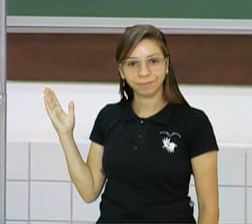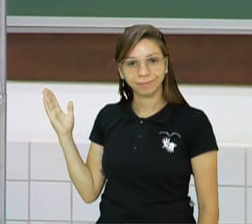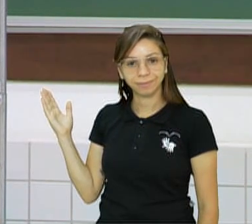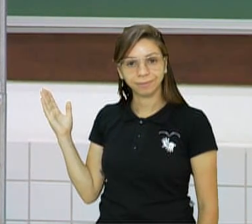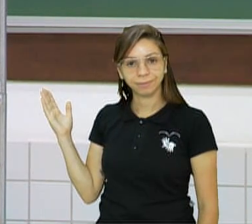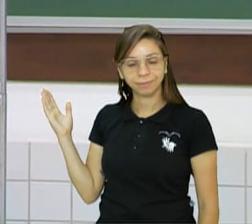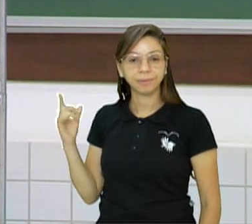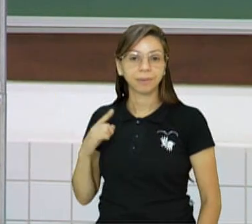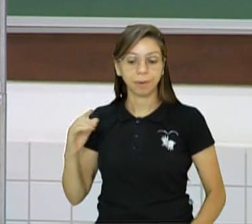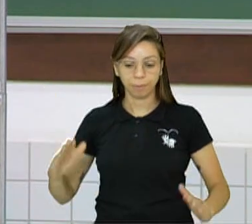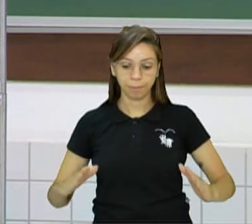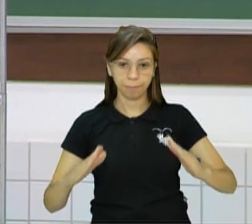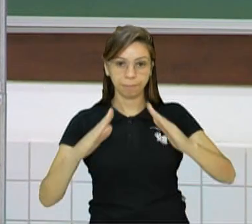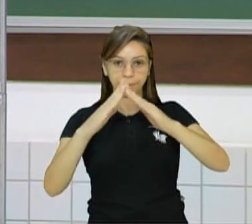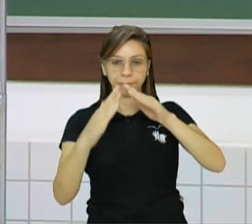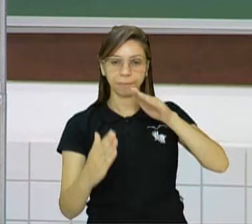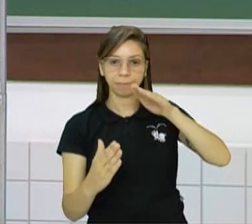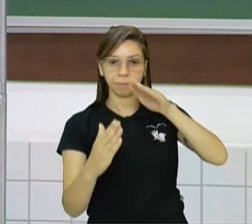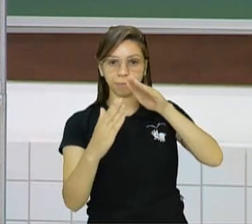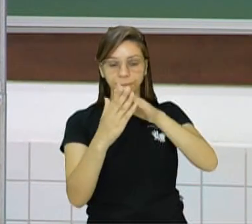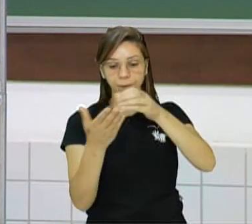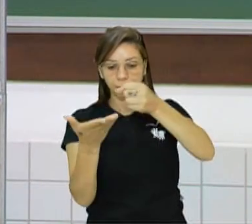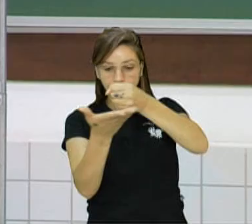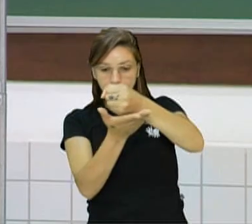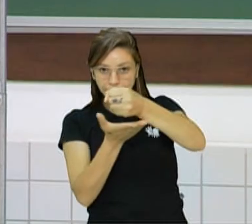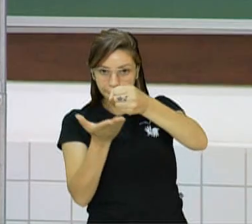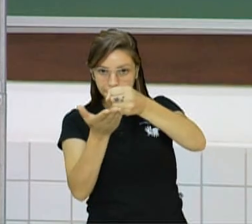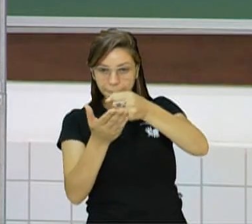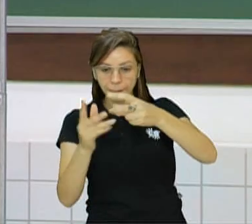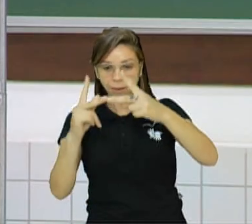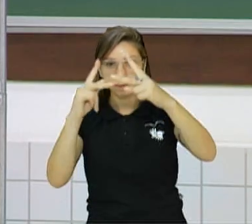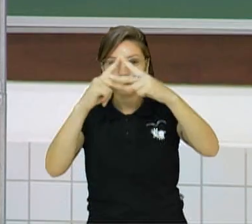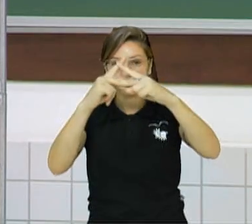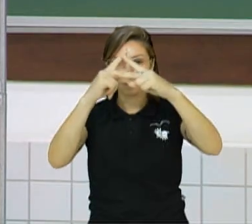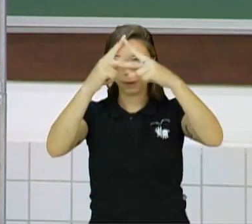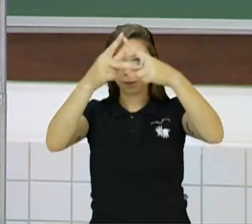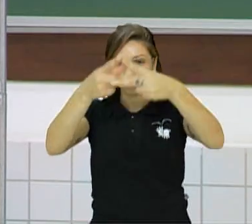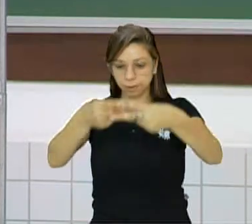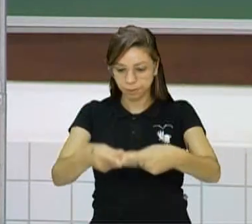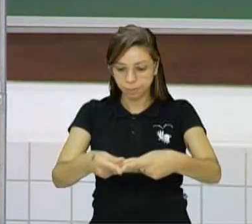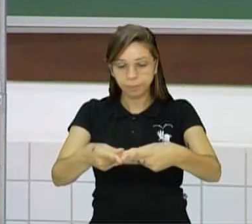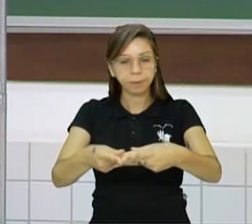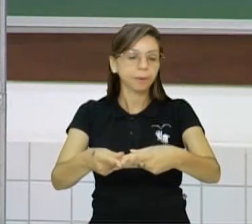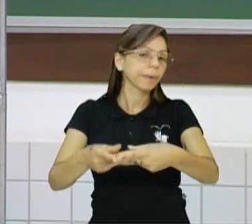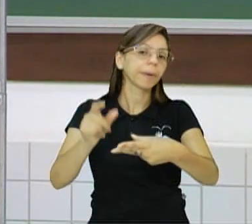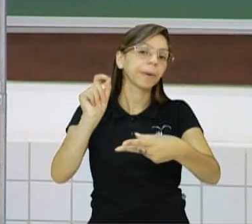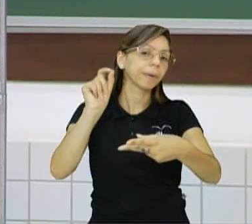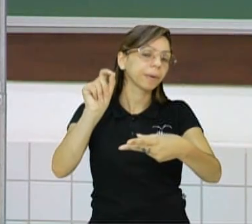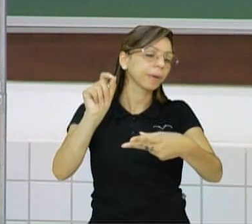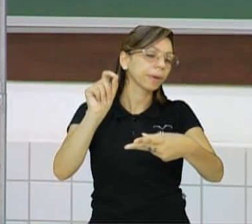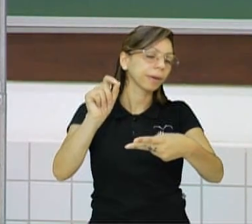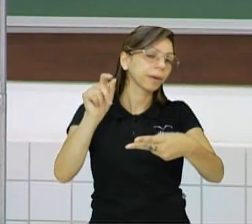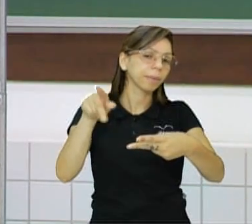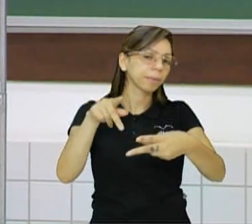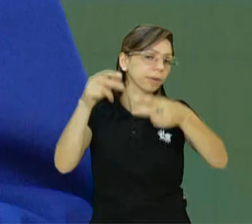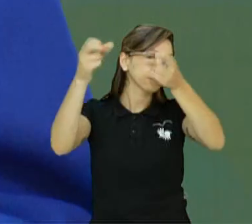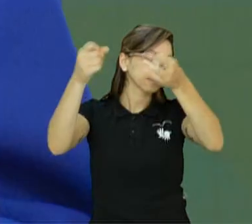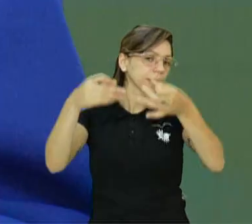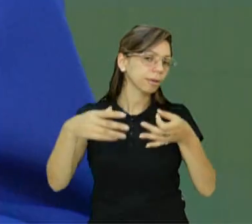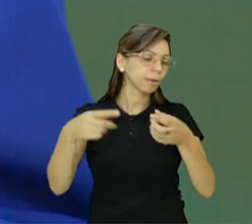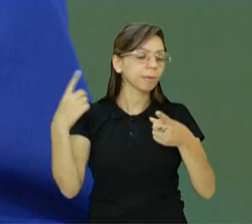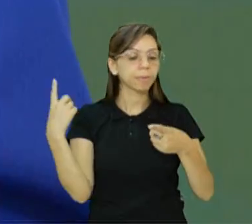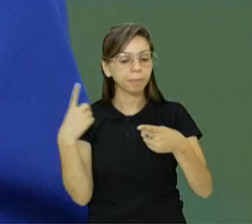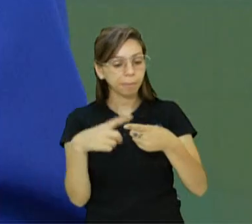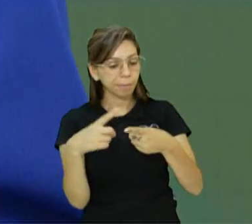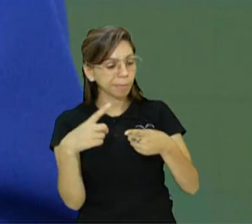nossa pirâmide de base triangular. E a prof falou para vocês o quê? Prof, por